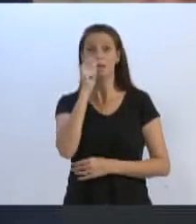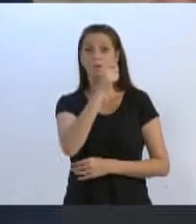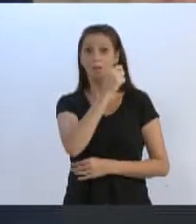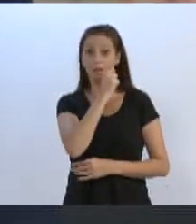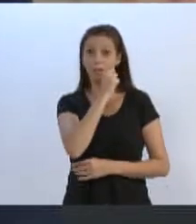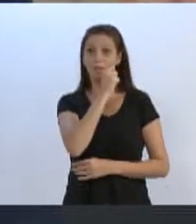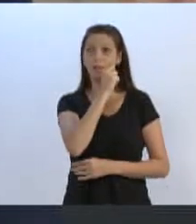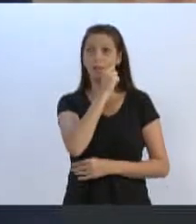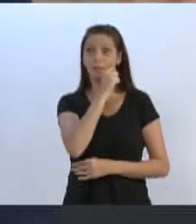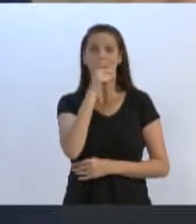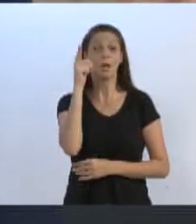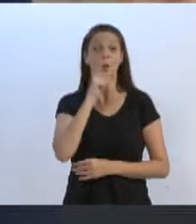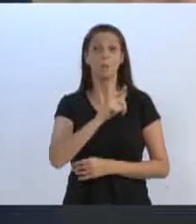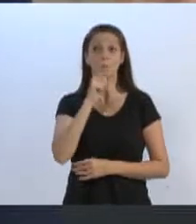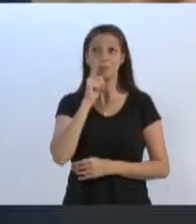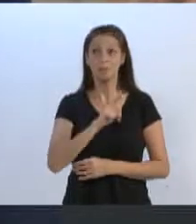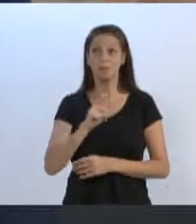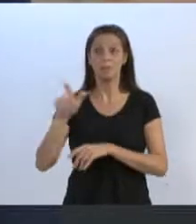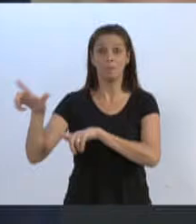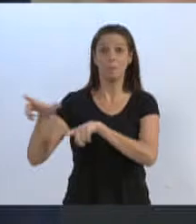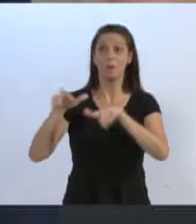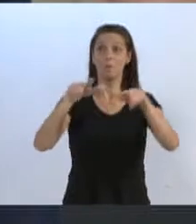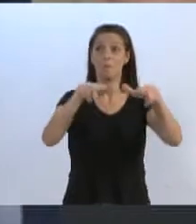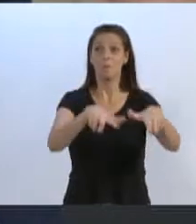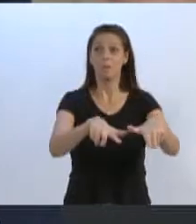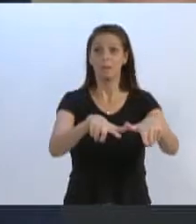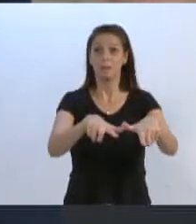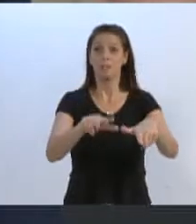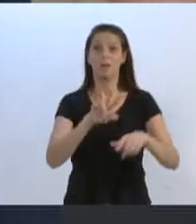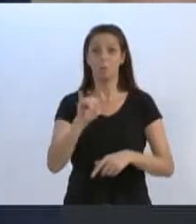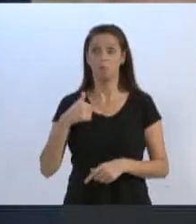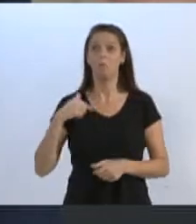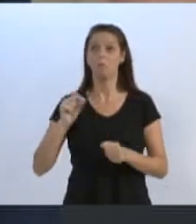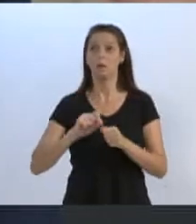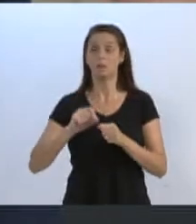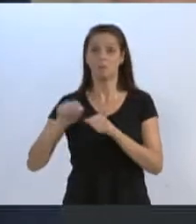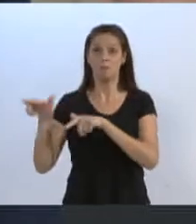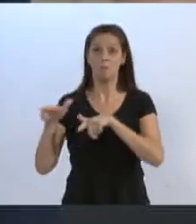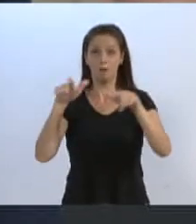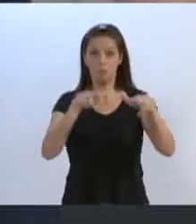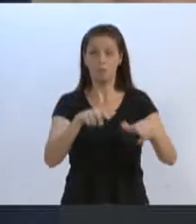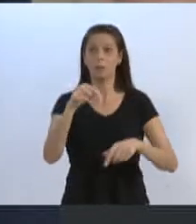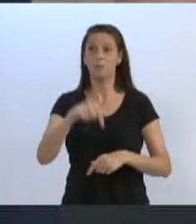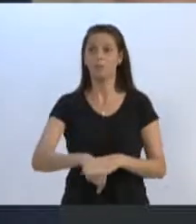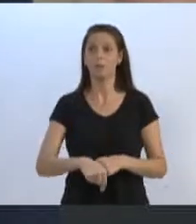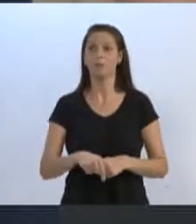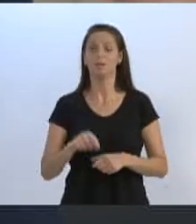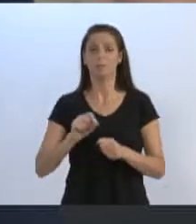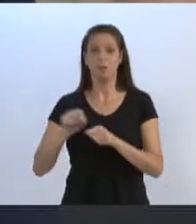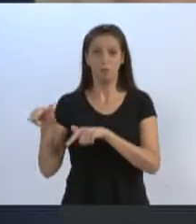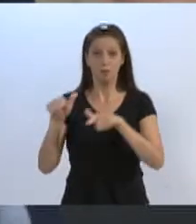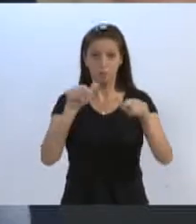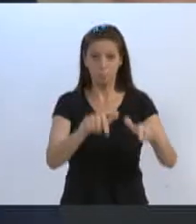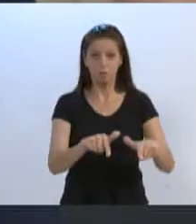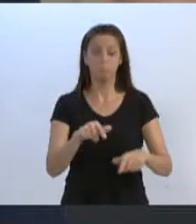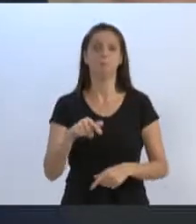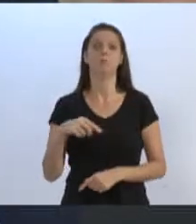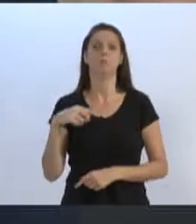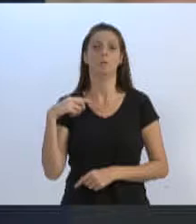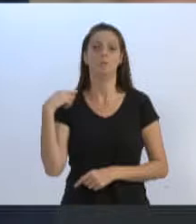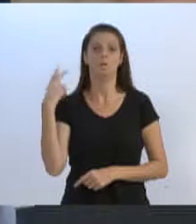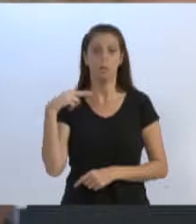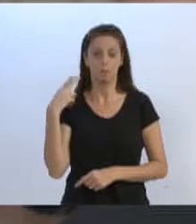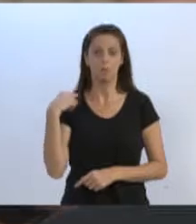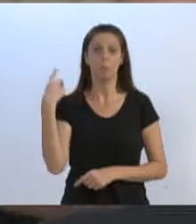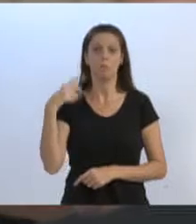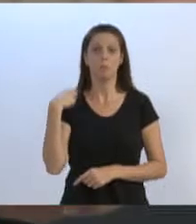isso, para enviar uma comenda. Vou fazer uma comenda a ele aqui. Né? Vou fazer uma comenda ao deputado Ricardo